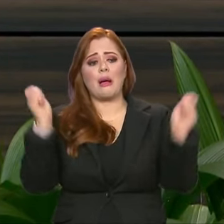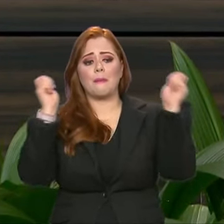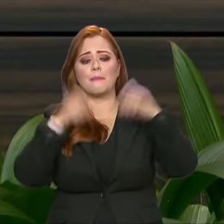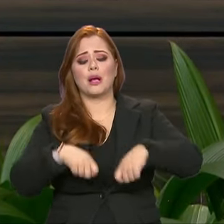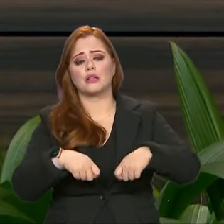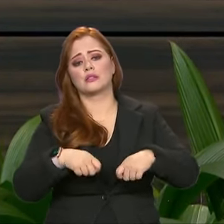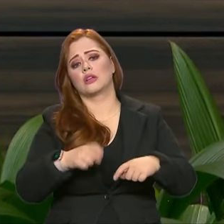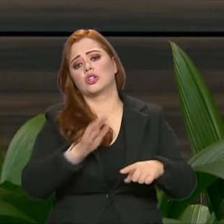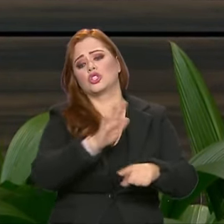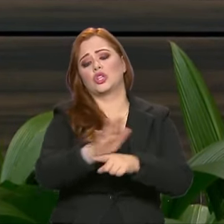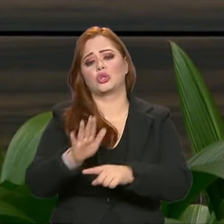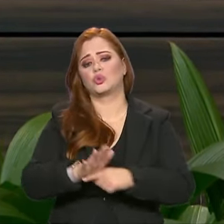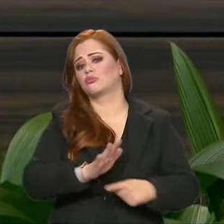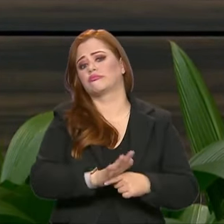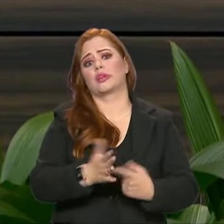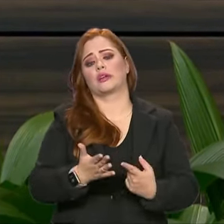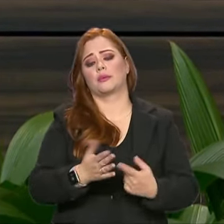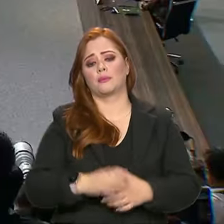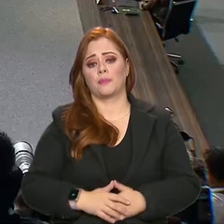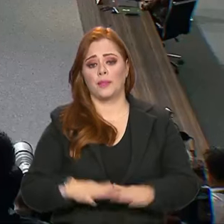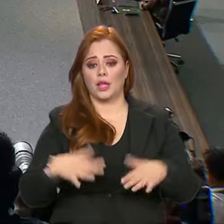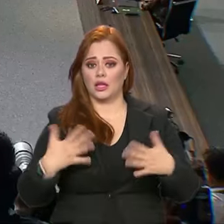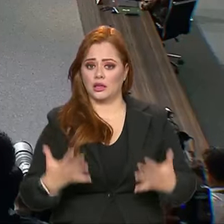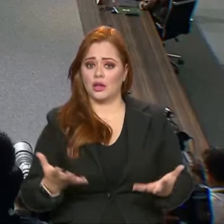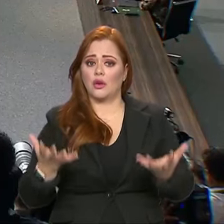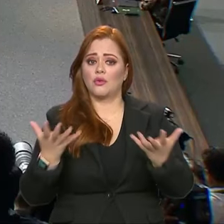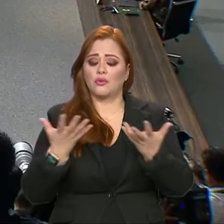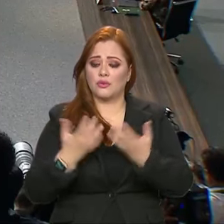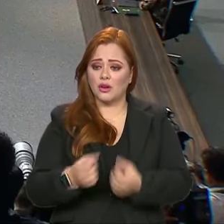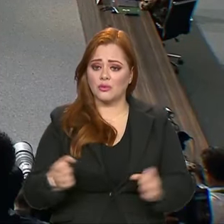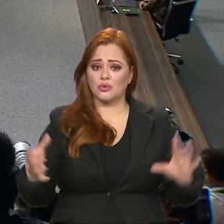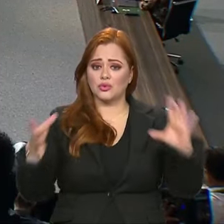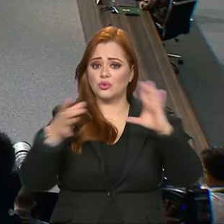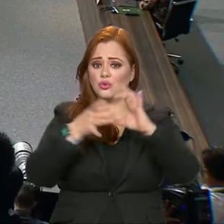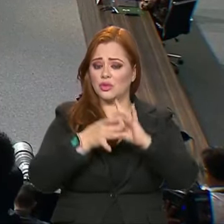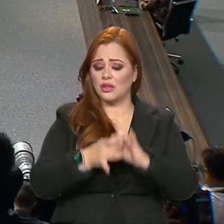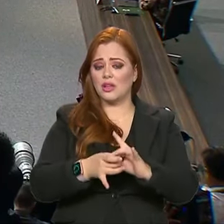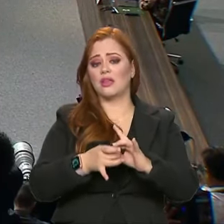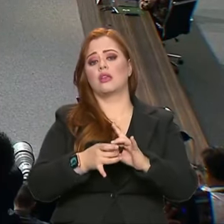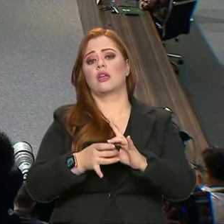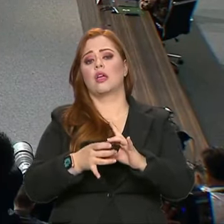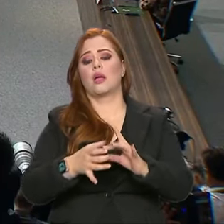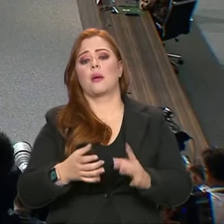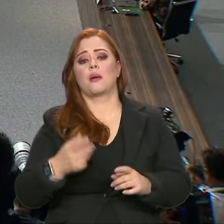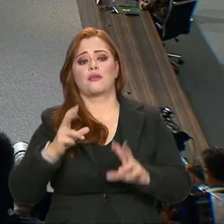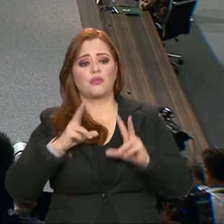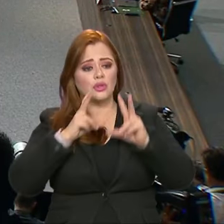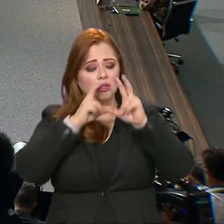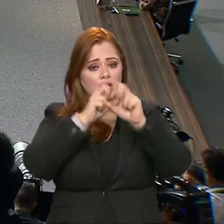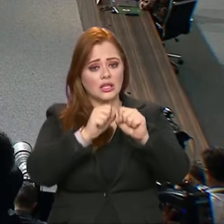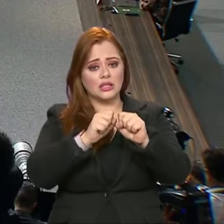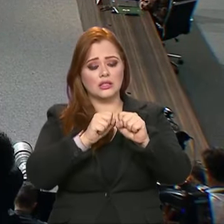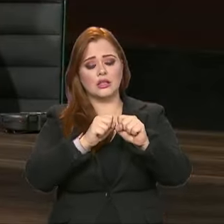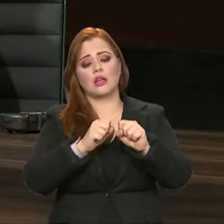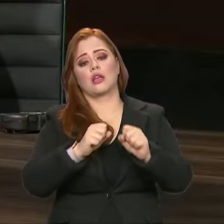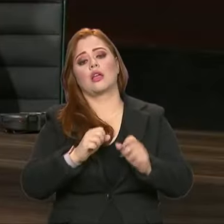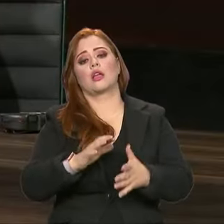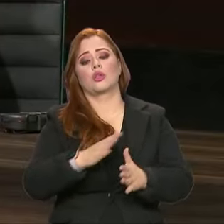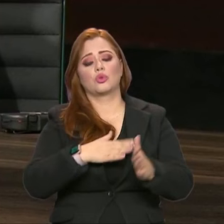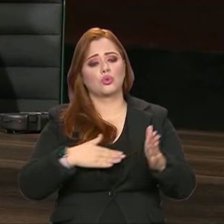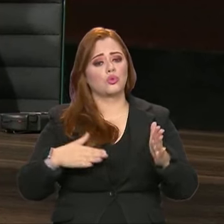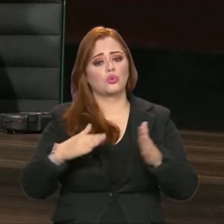nos unimos à voz da secretária da OTCA, porque devemos fortalecê-la.